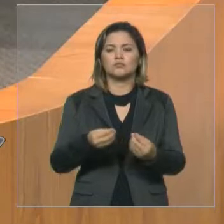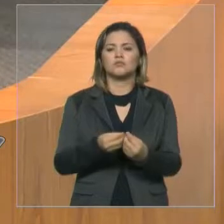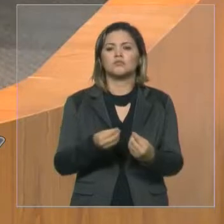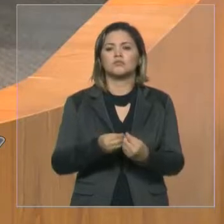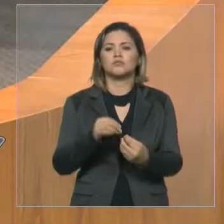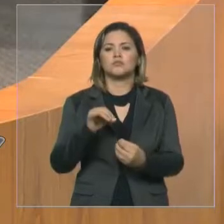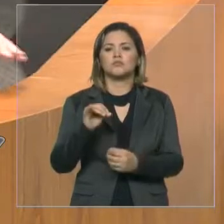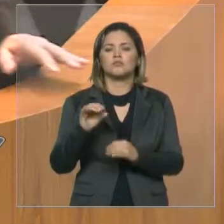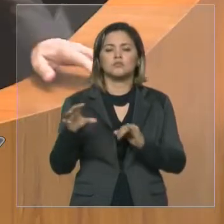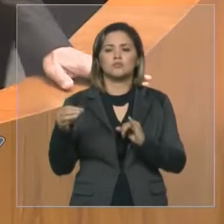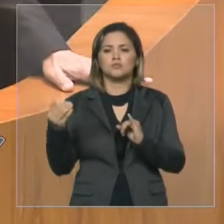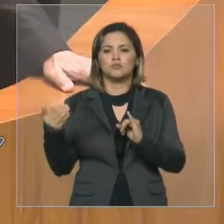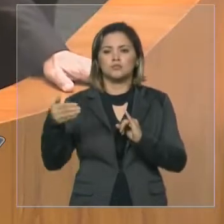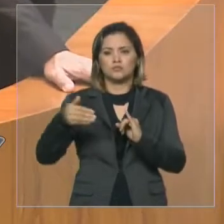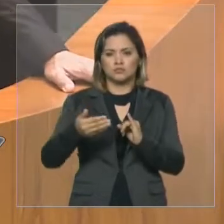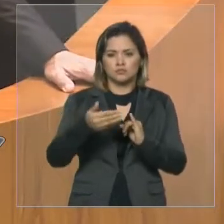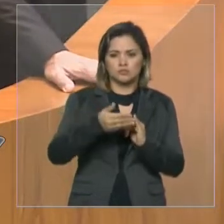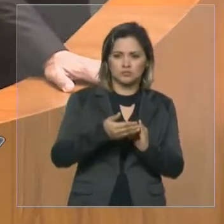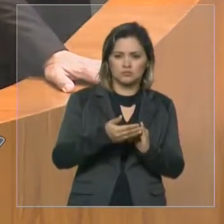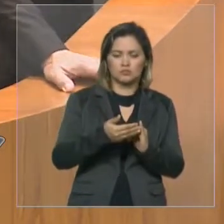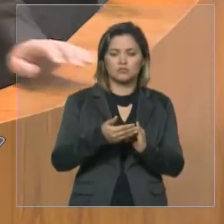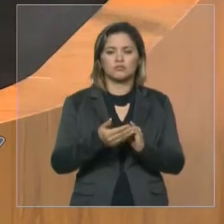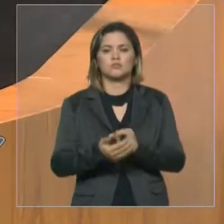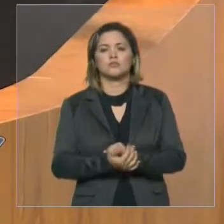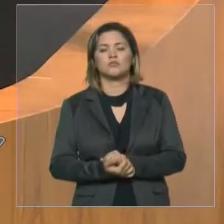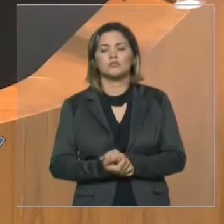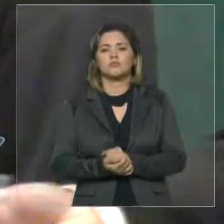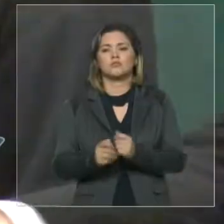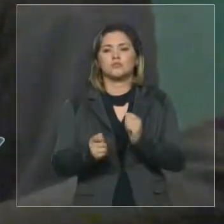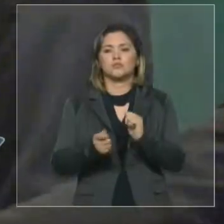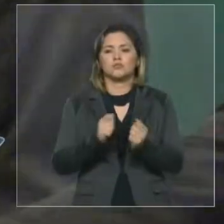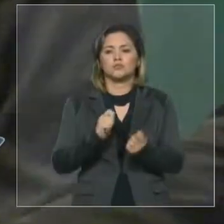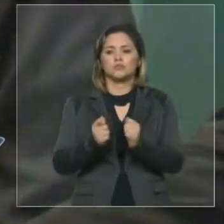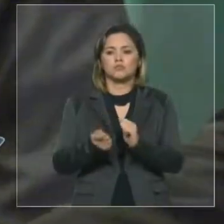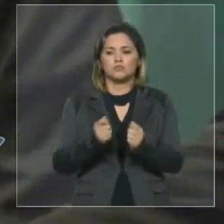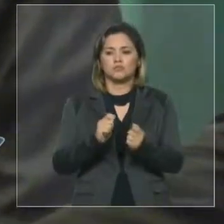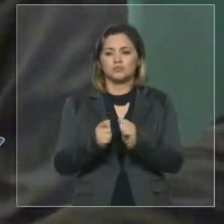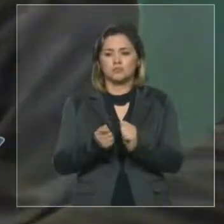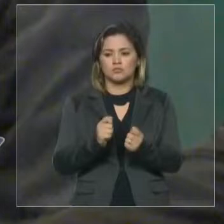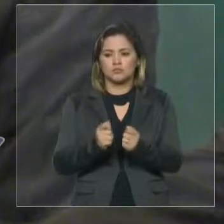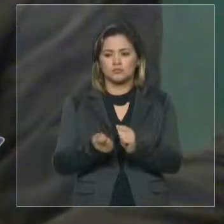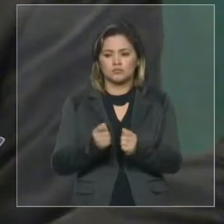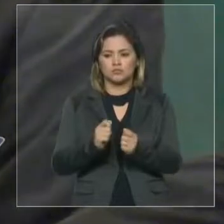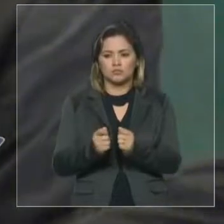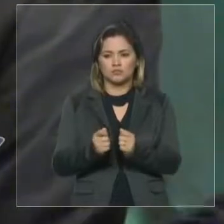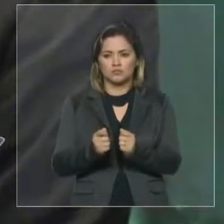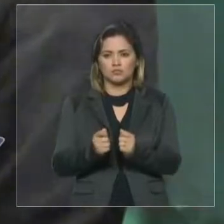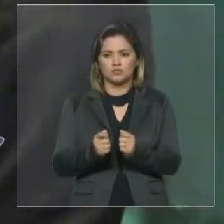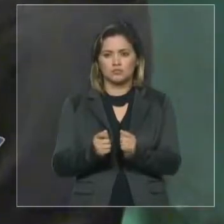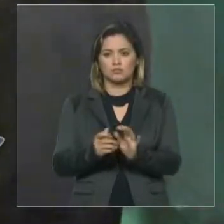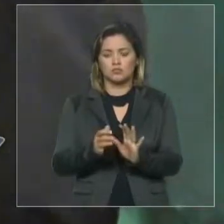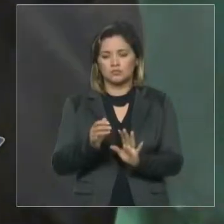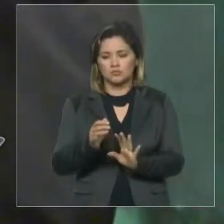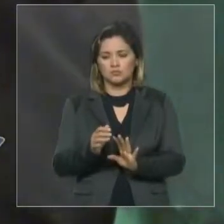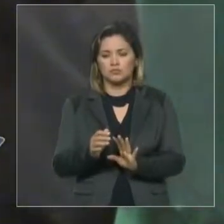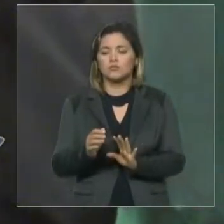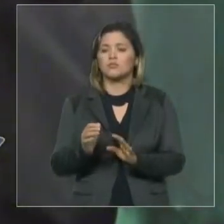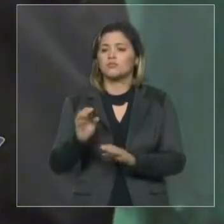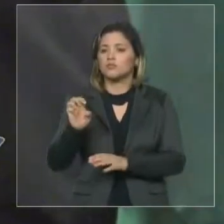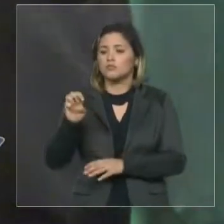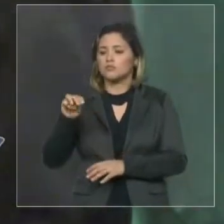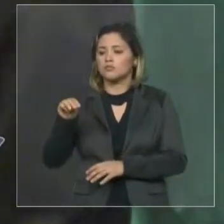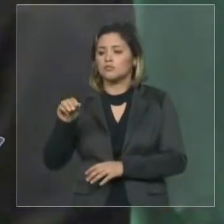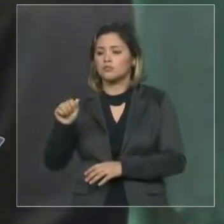organizados. E bota aqui, administrar o porto, a EMAP foi criada para administrar o Porto do